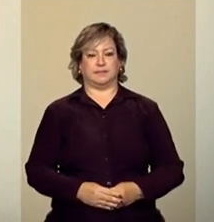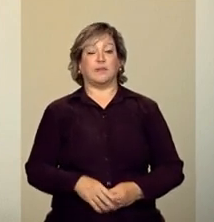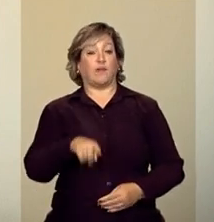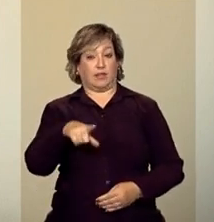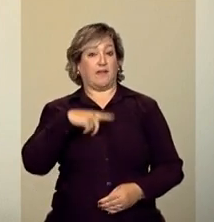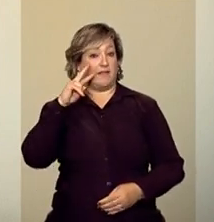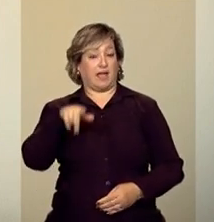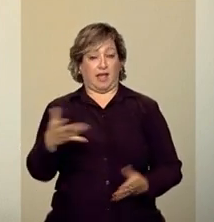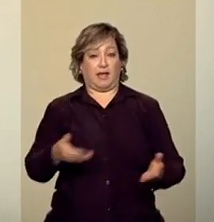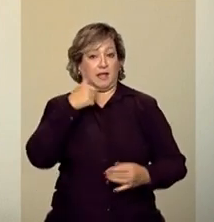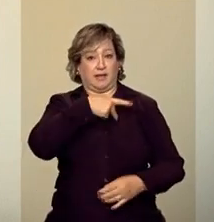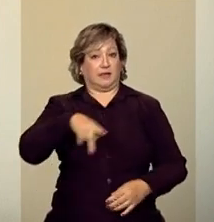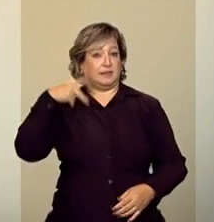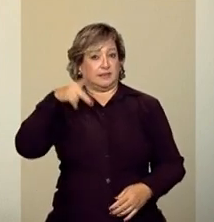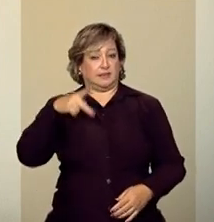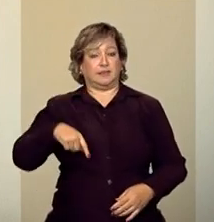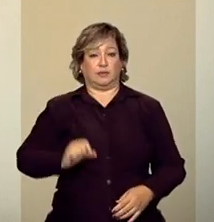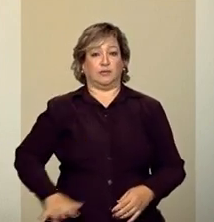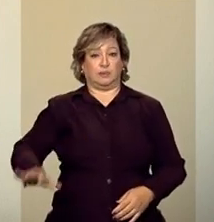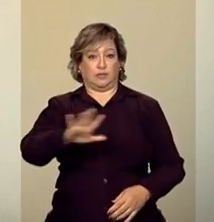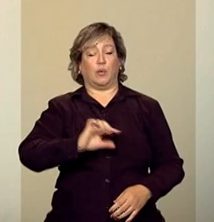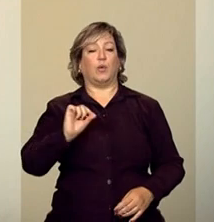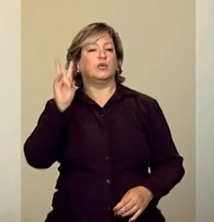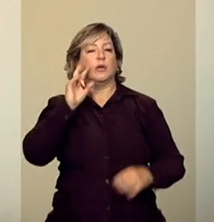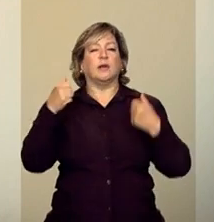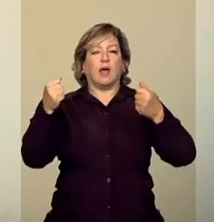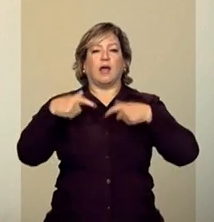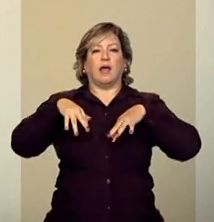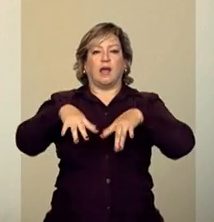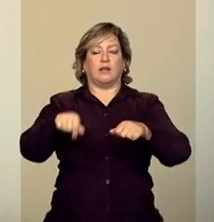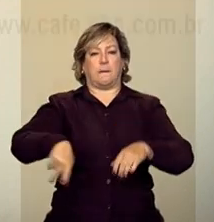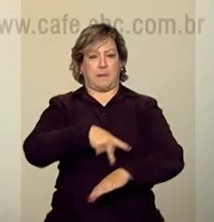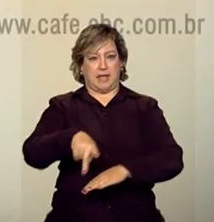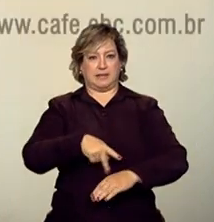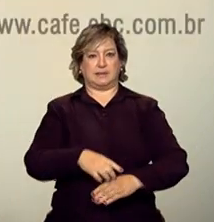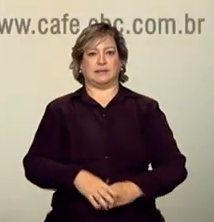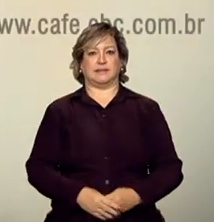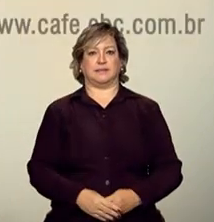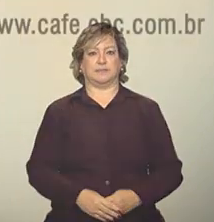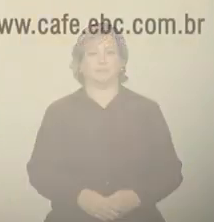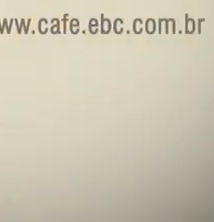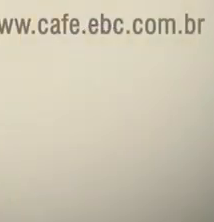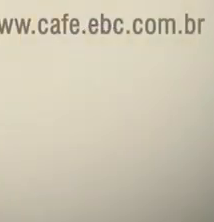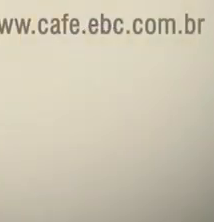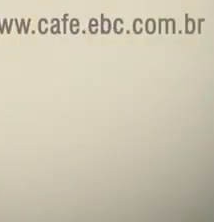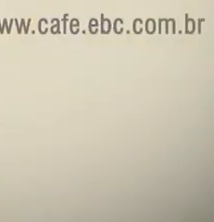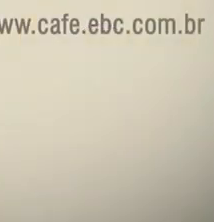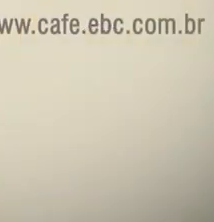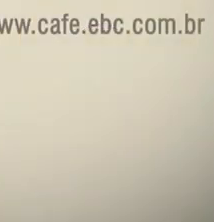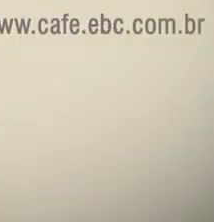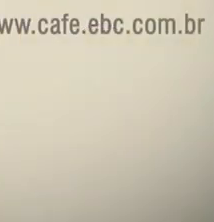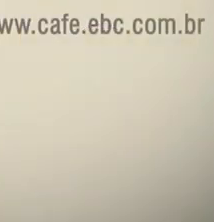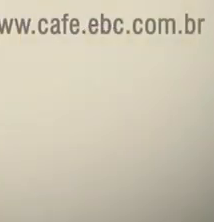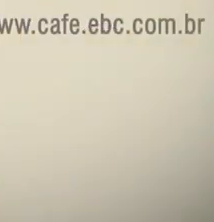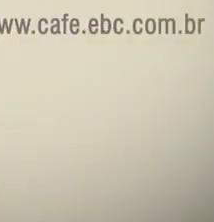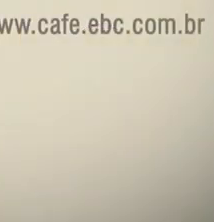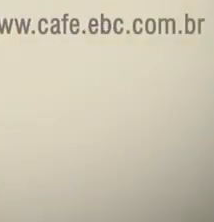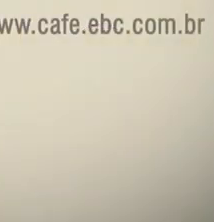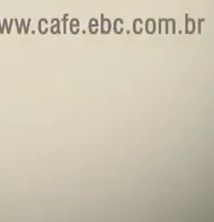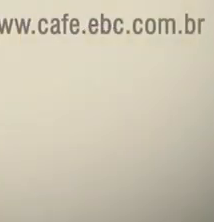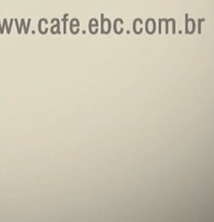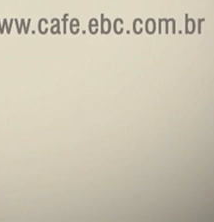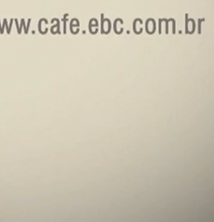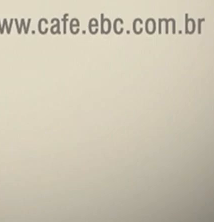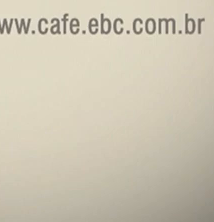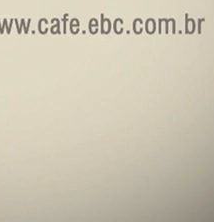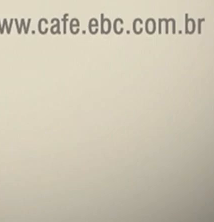Você acabou de ouvir o pronunciamento da presidenta Dilma sobre as manifestações no país. Para ouvir este e outros programas, é só acessar o Café